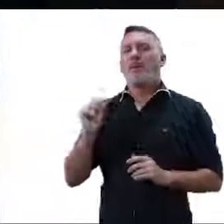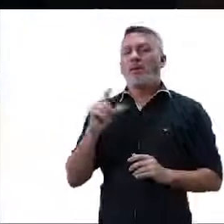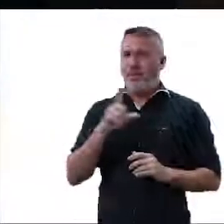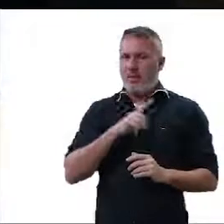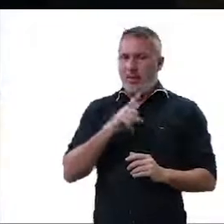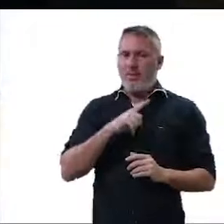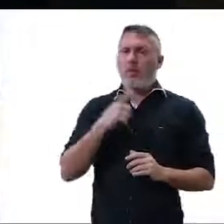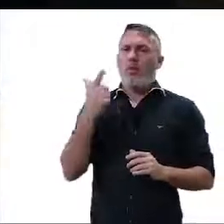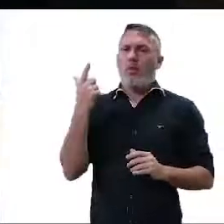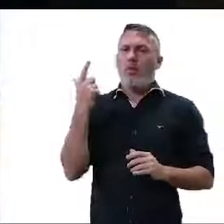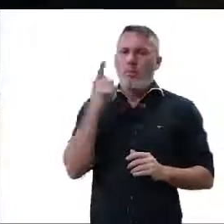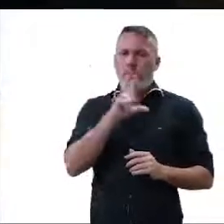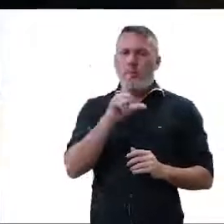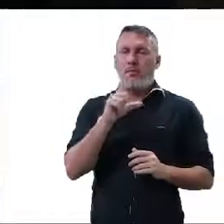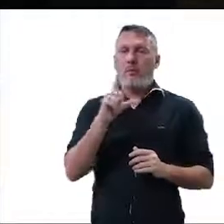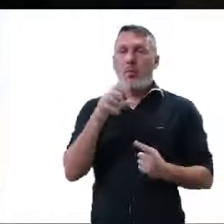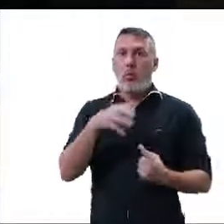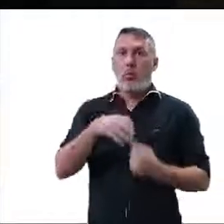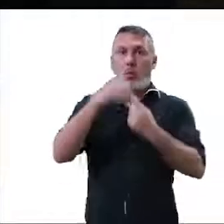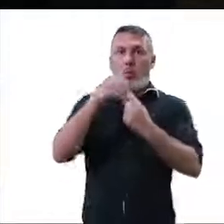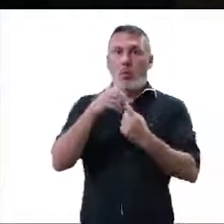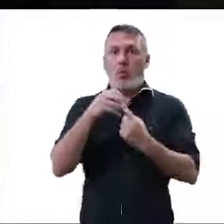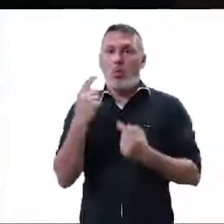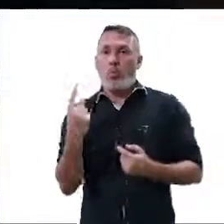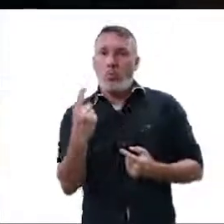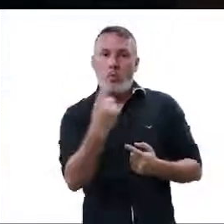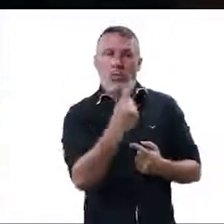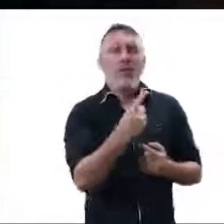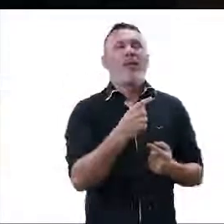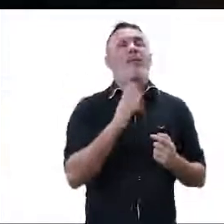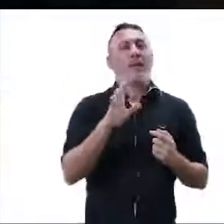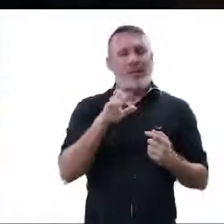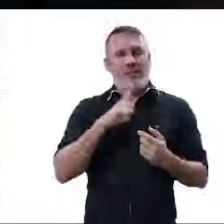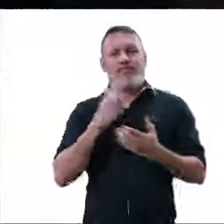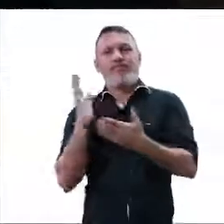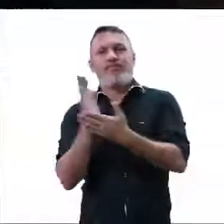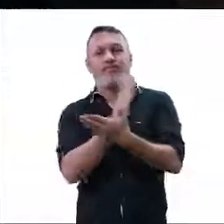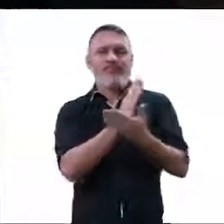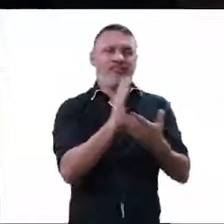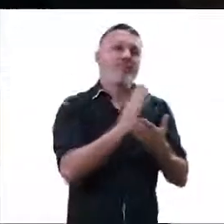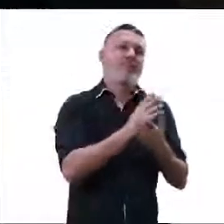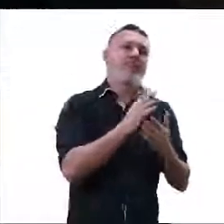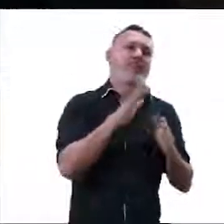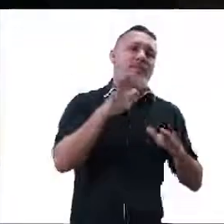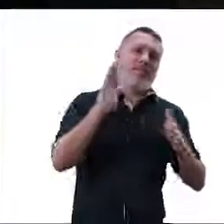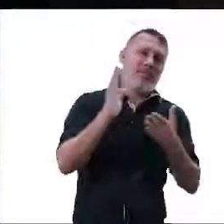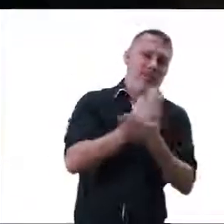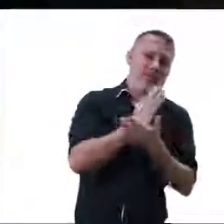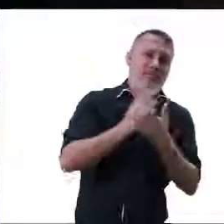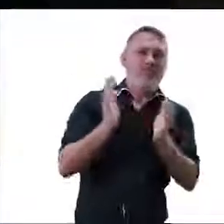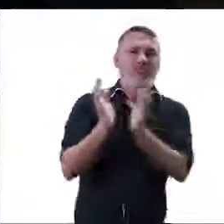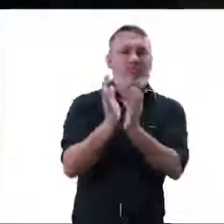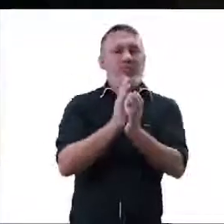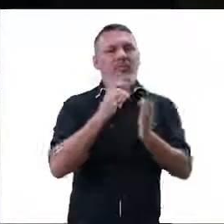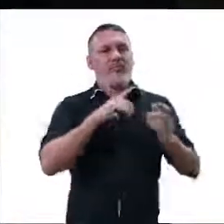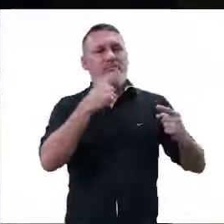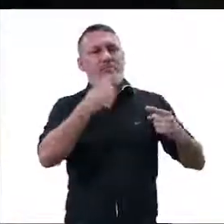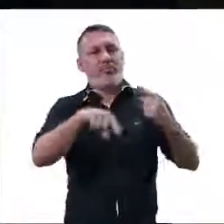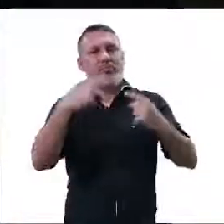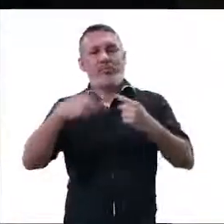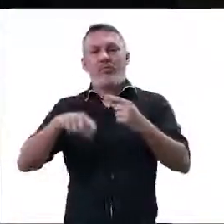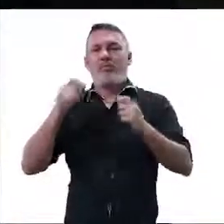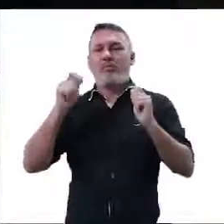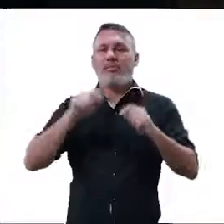mesmo alcançando essa unidade, nós temos elementos que ainda contribuem para uma